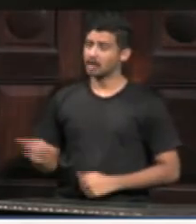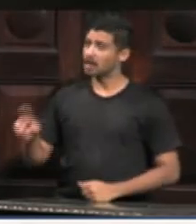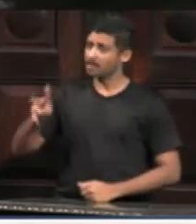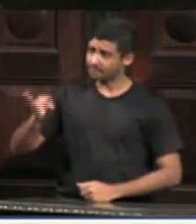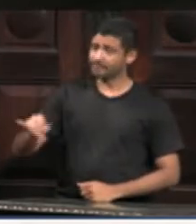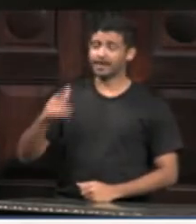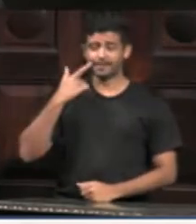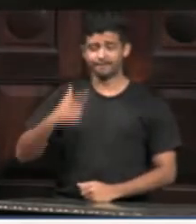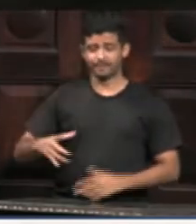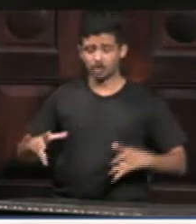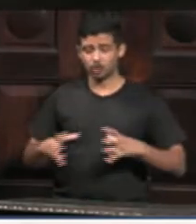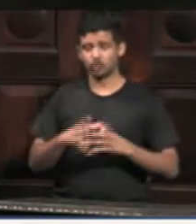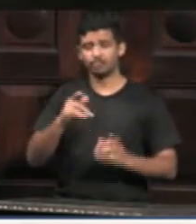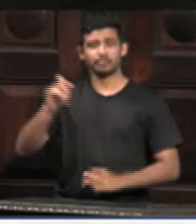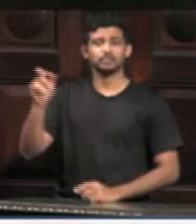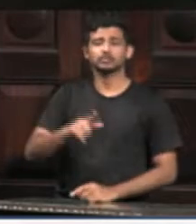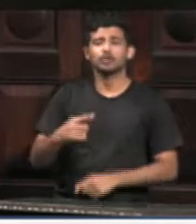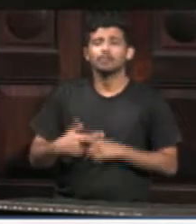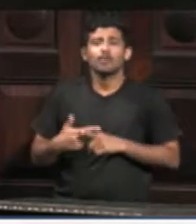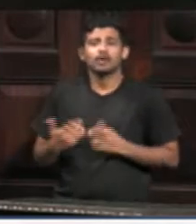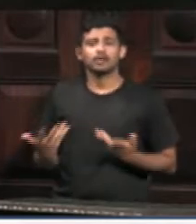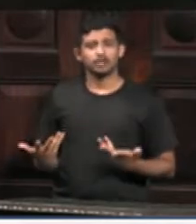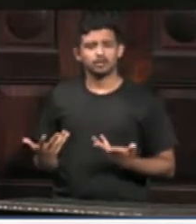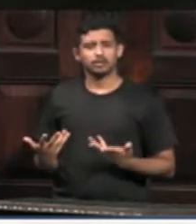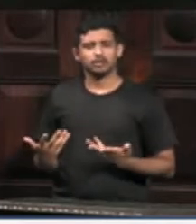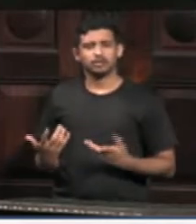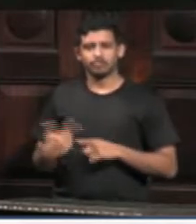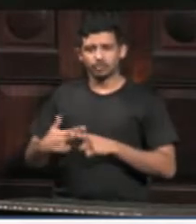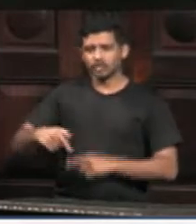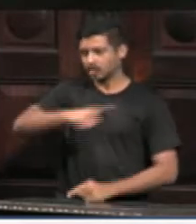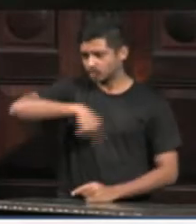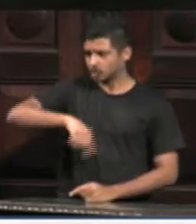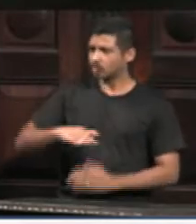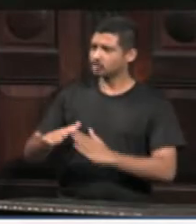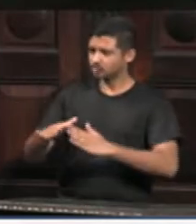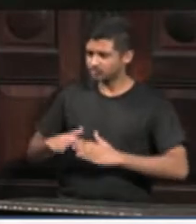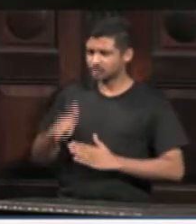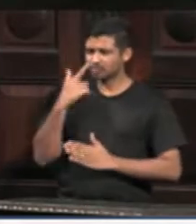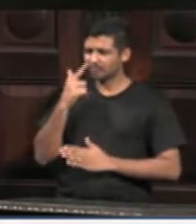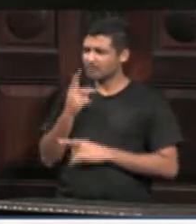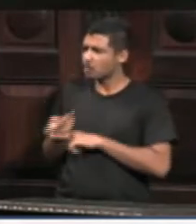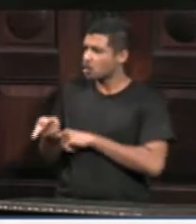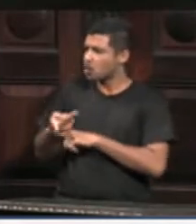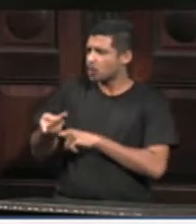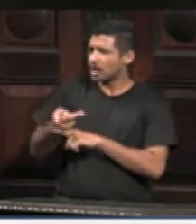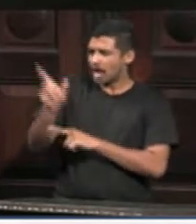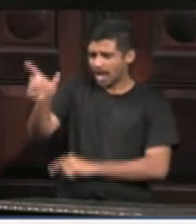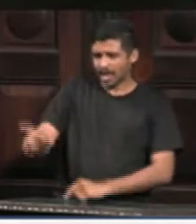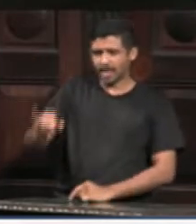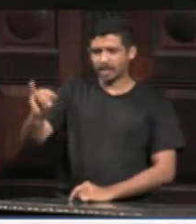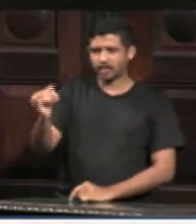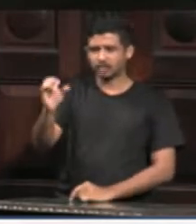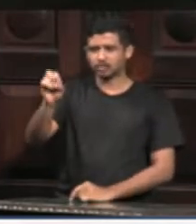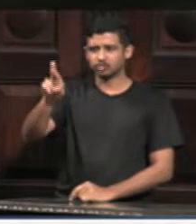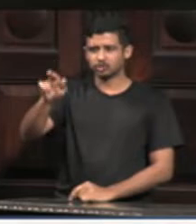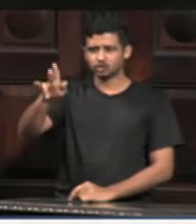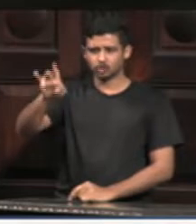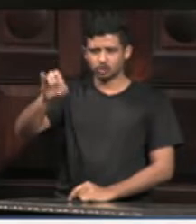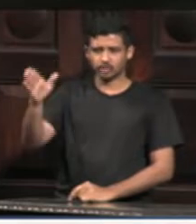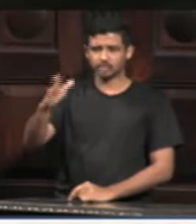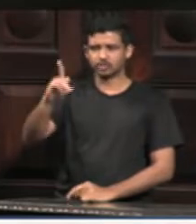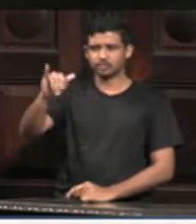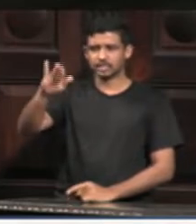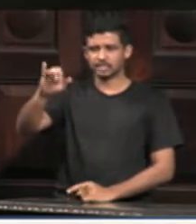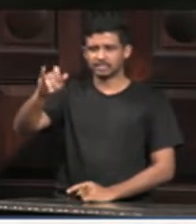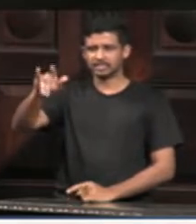a bancada do PSOL, por quê? Porque a gente pediu a cassação do Jorge Pisciani, porque a gente pediu